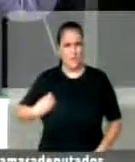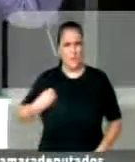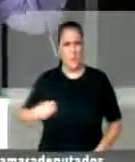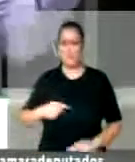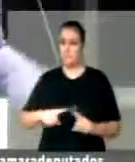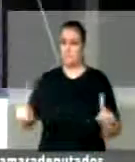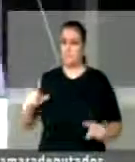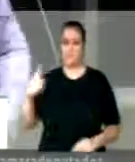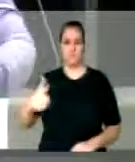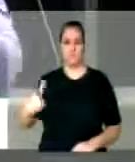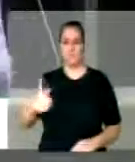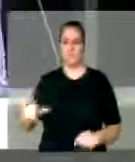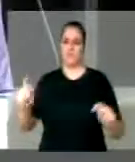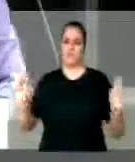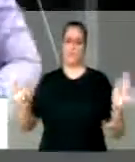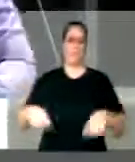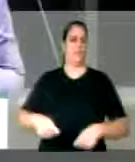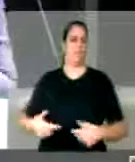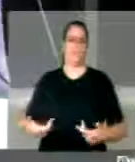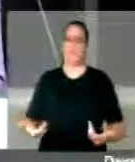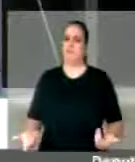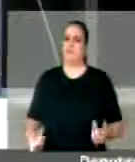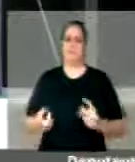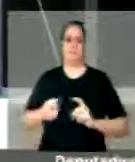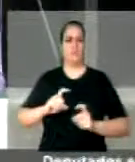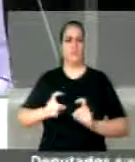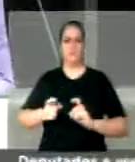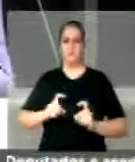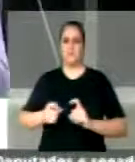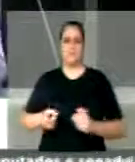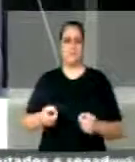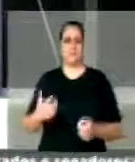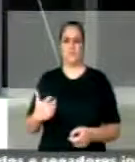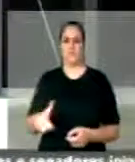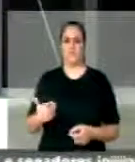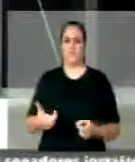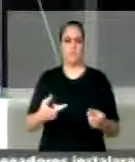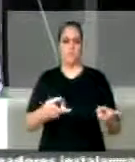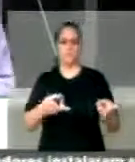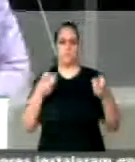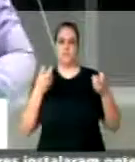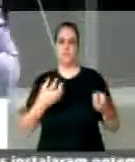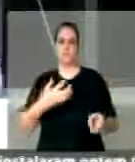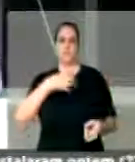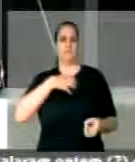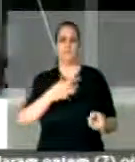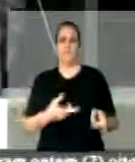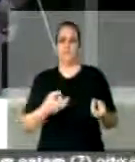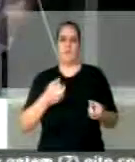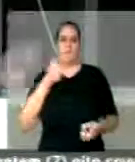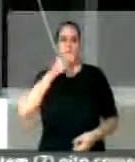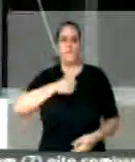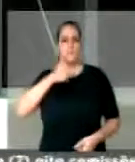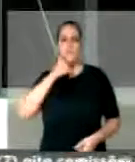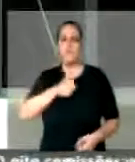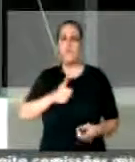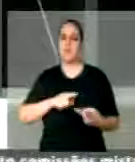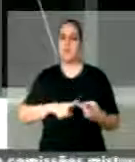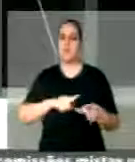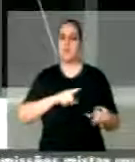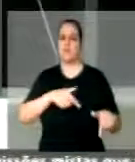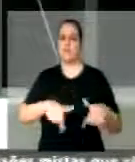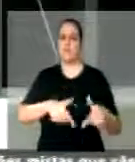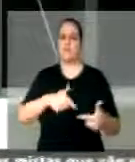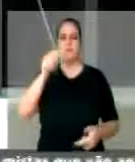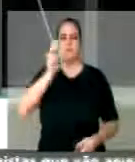de agradar, ou melhor, sensibilizar com a luta das mulheres e a luta dos trabalhadores e